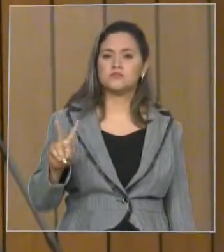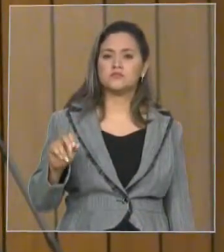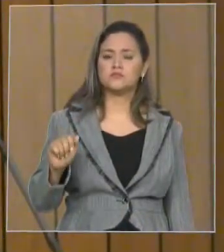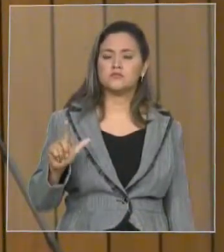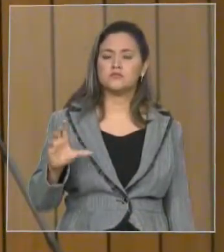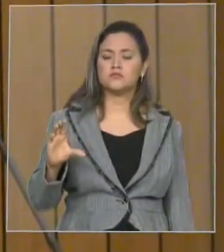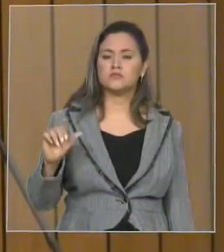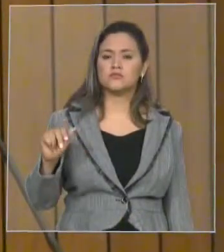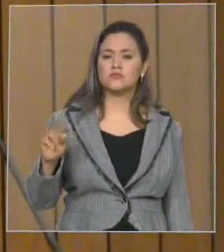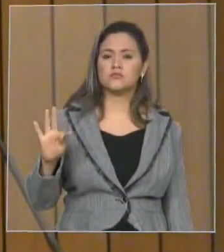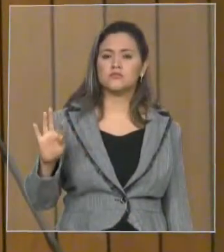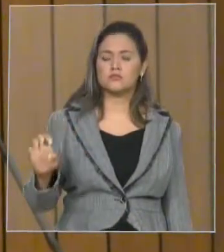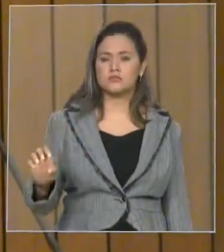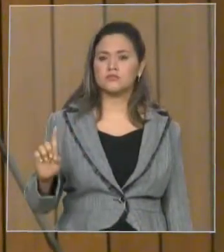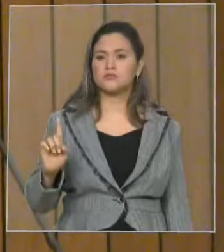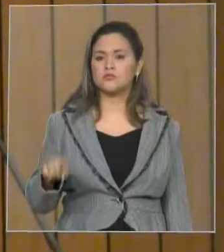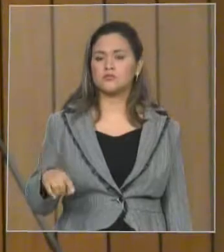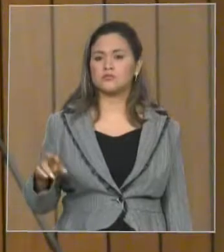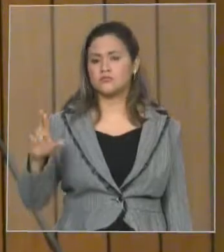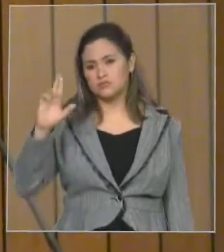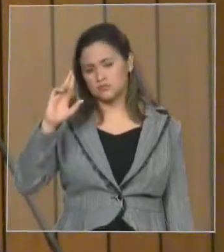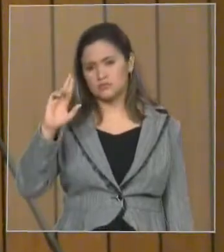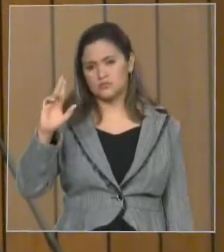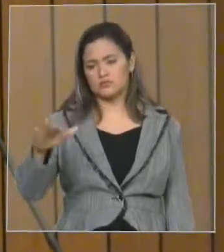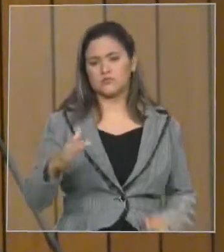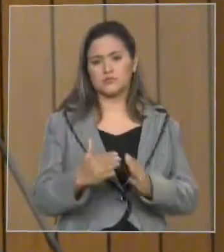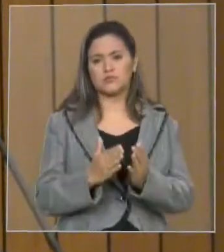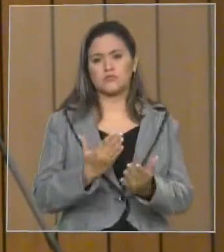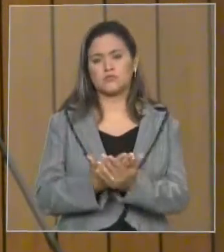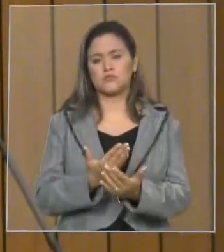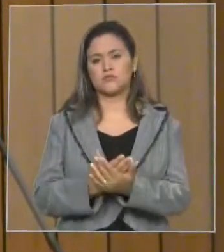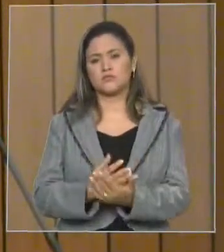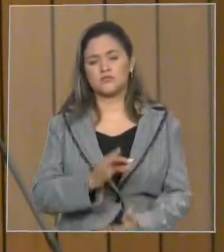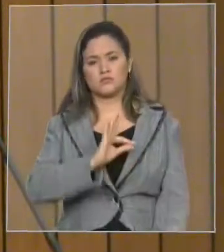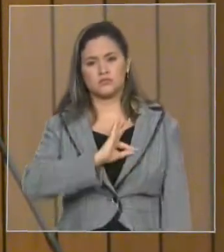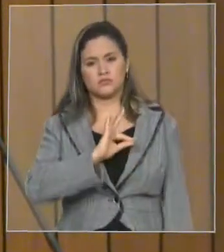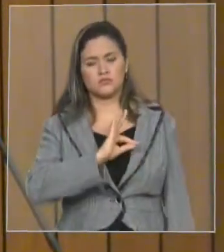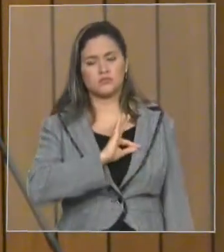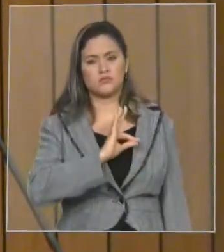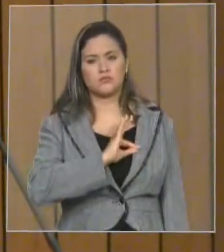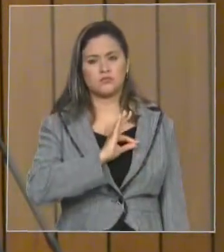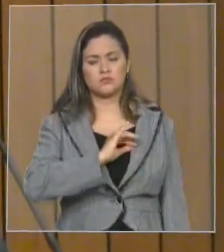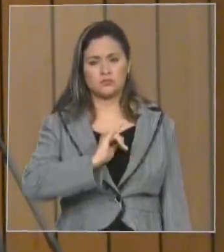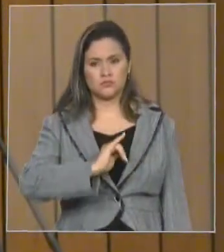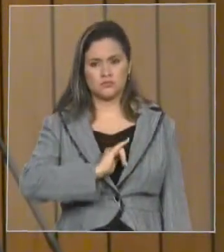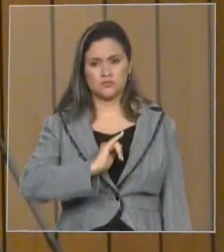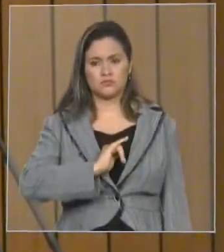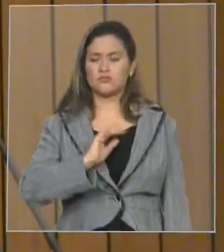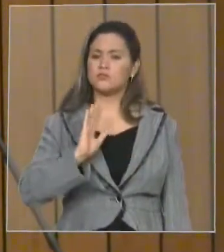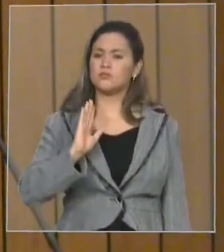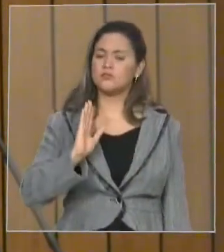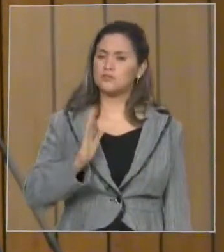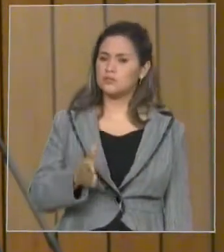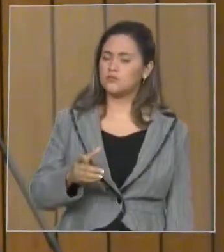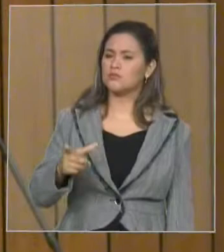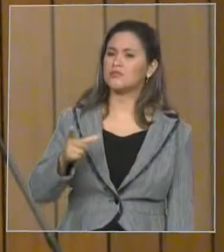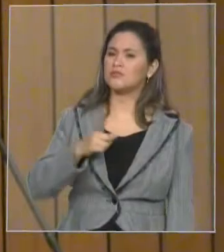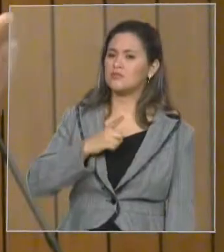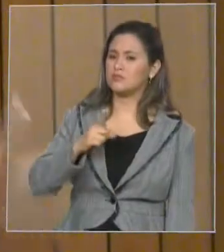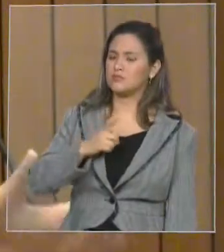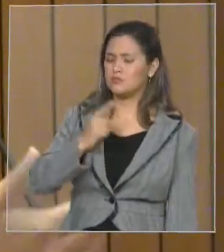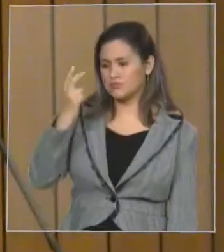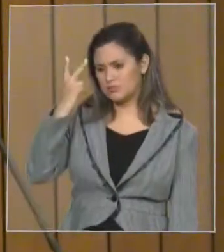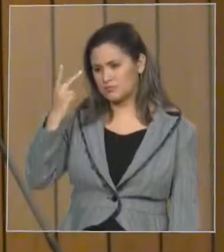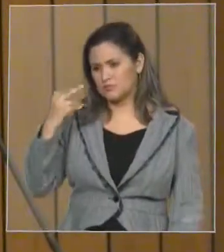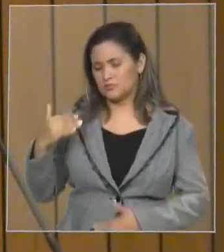Colégio Militar Tiradentes em Imperatriz, que já tem uma história longa de contribuição na Polícia Militar, e hoje